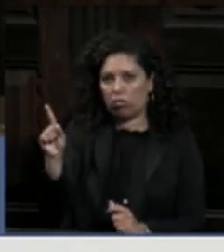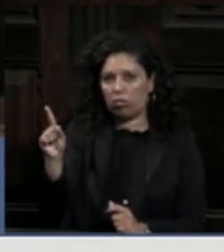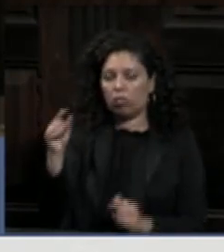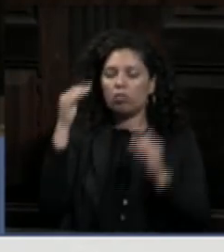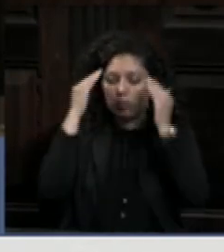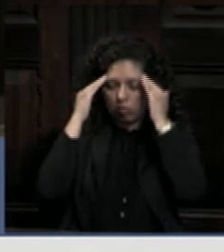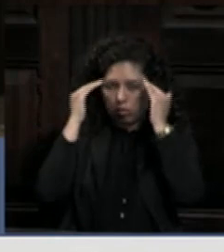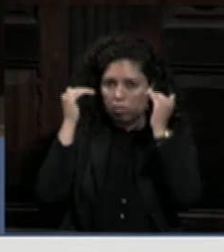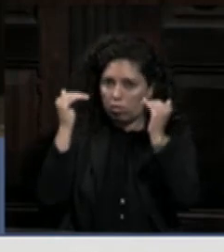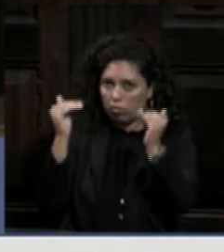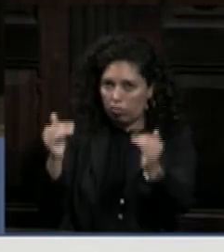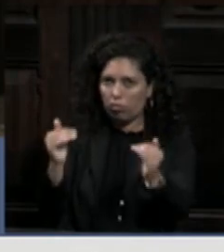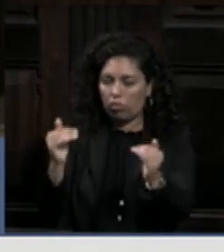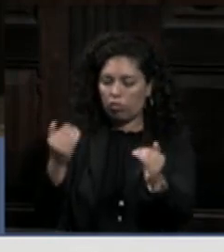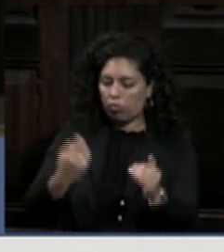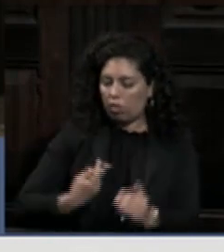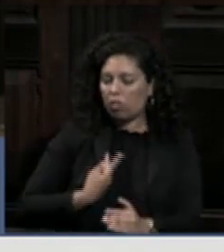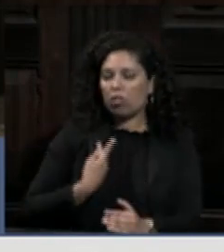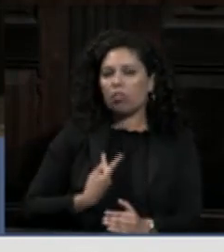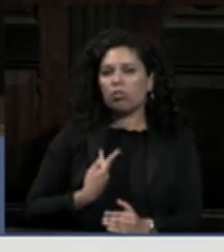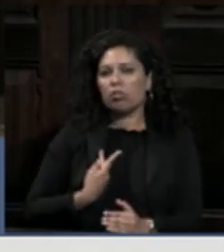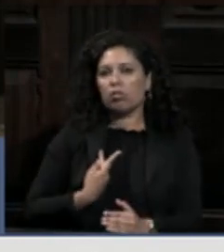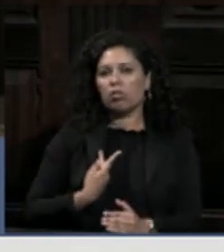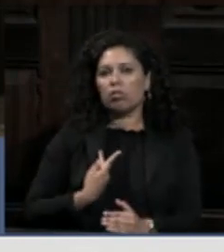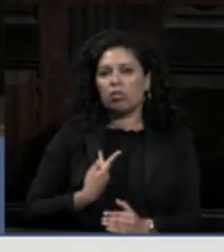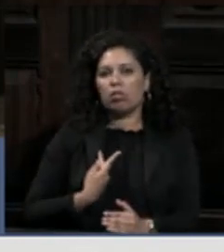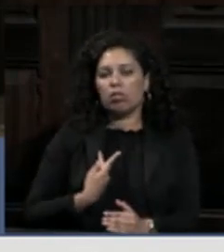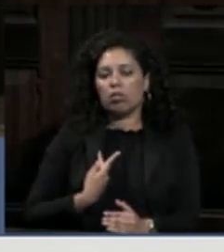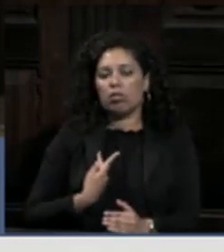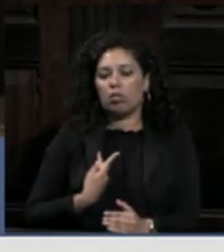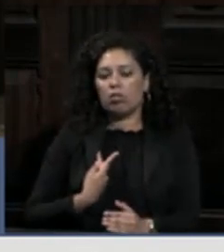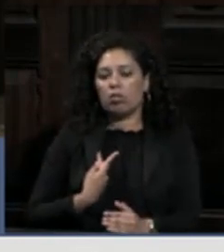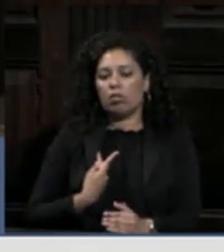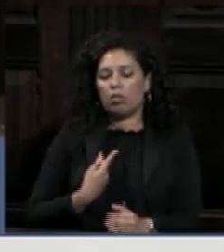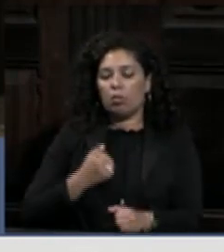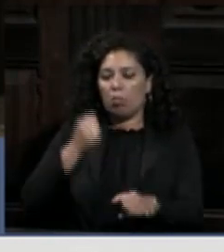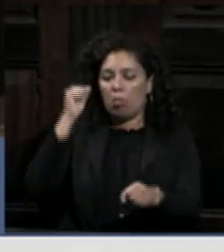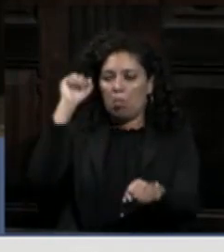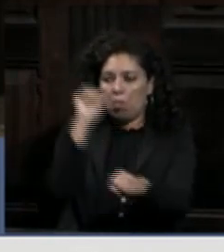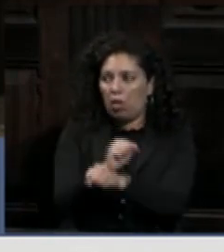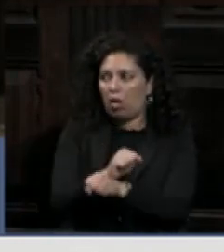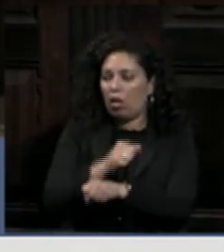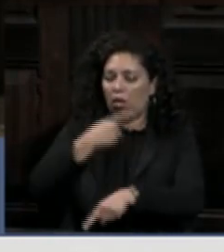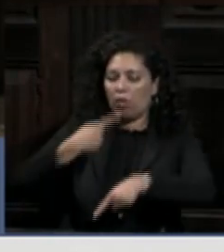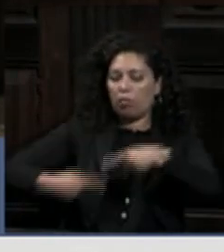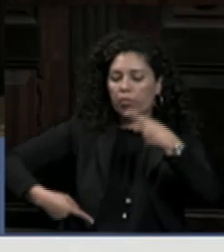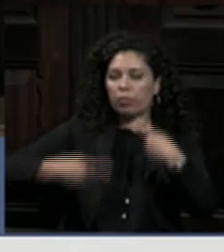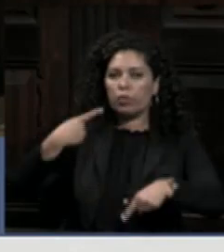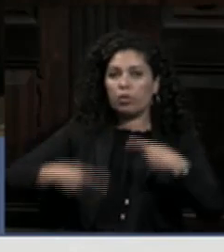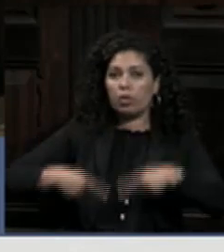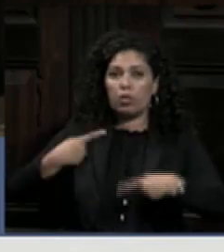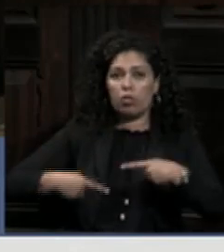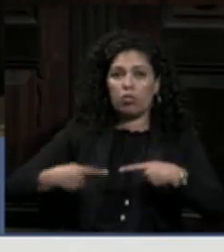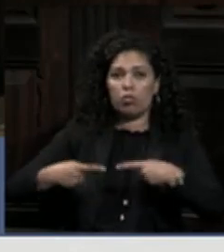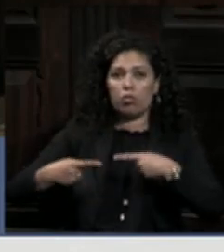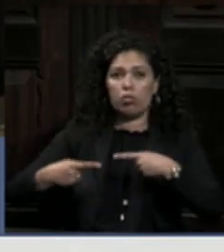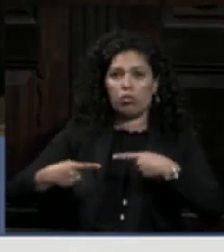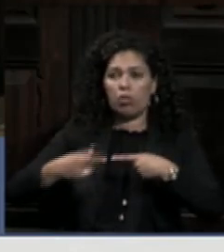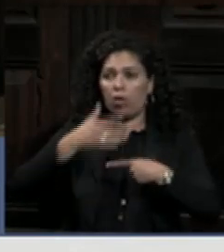respeito à vida banir da política toda e qualquer